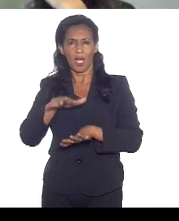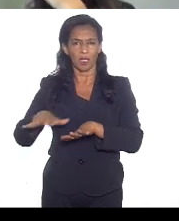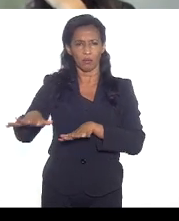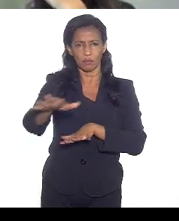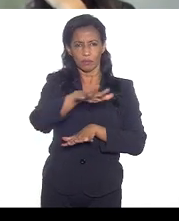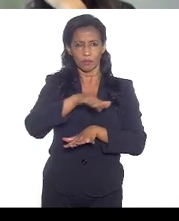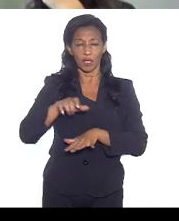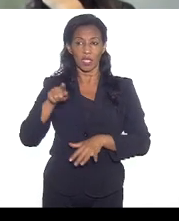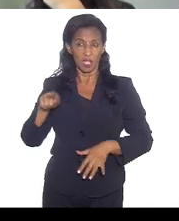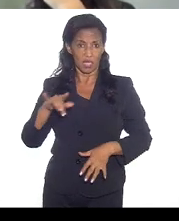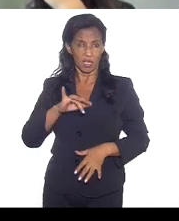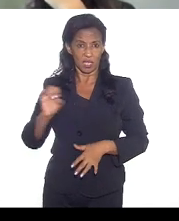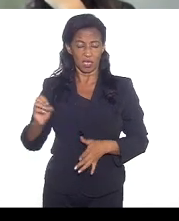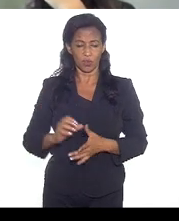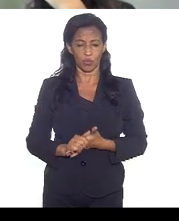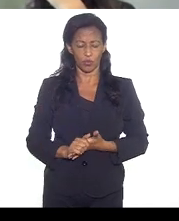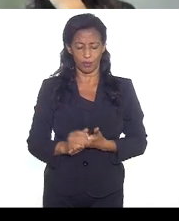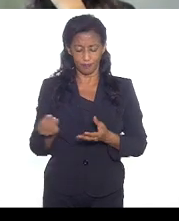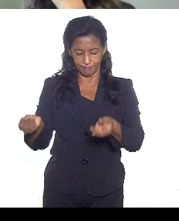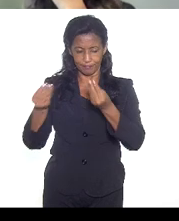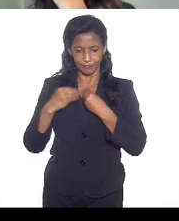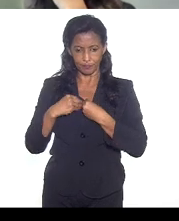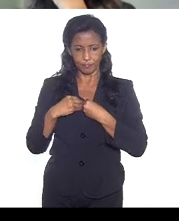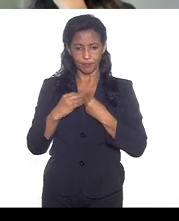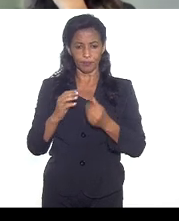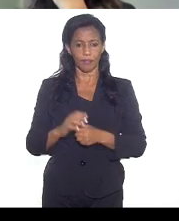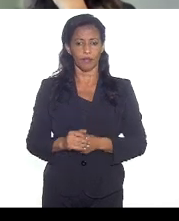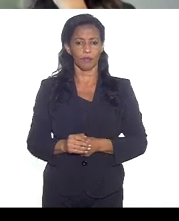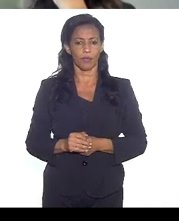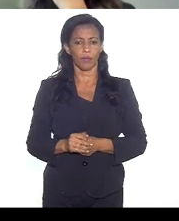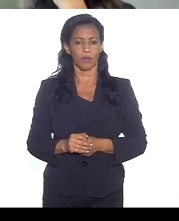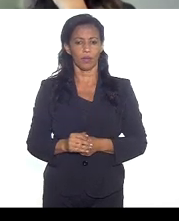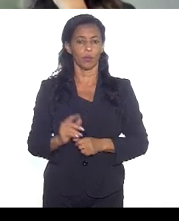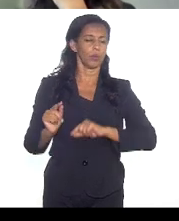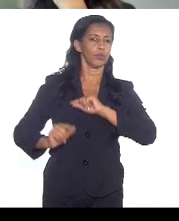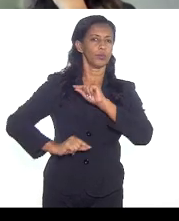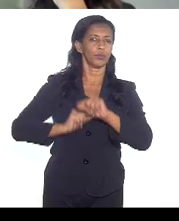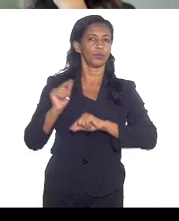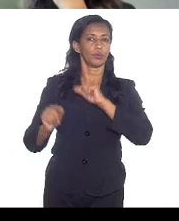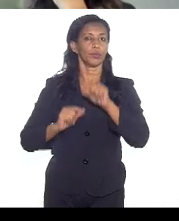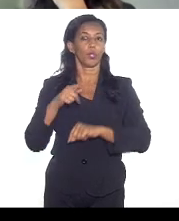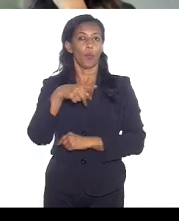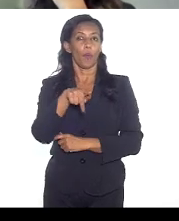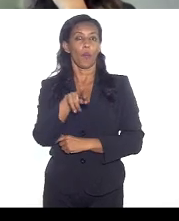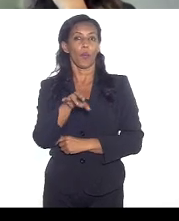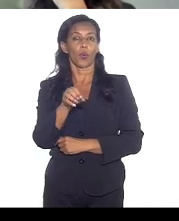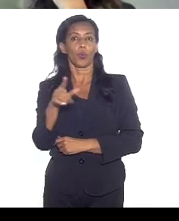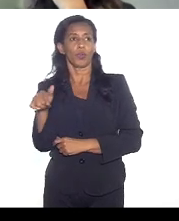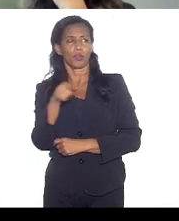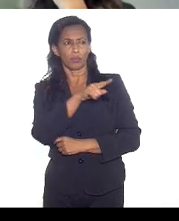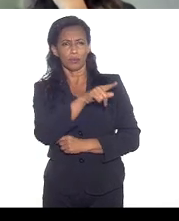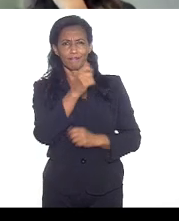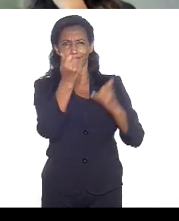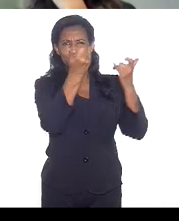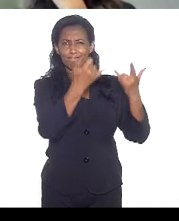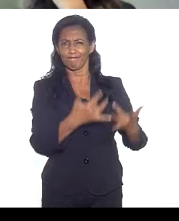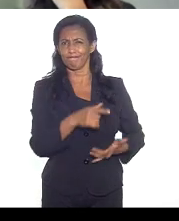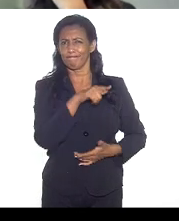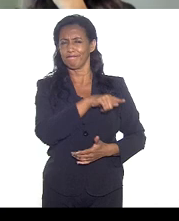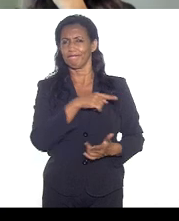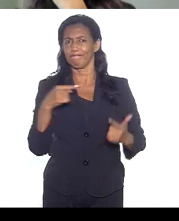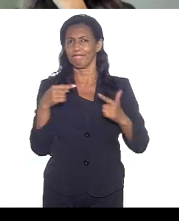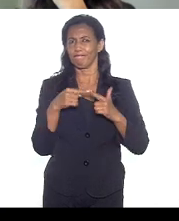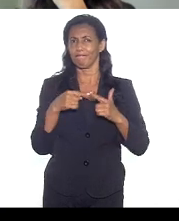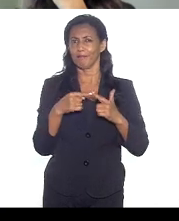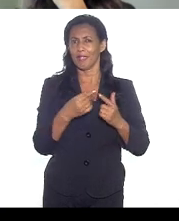E isso aí trouxe o que o procurador Luiz Cláudio está falando. Ele trouxe